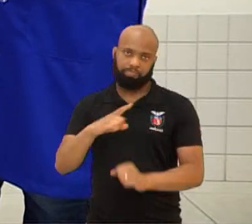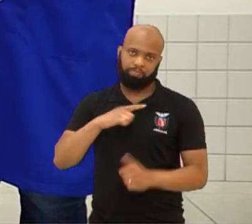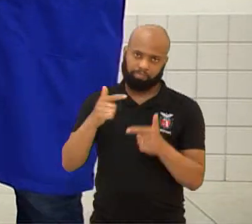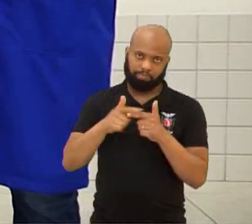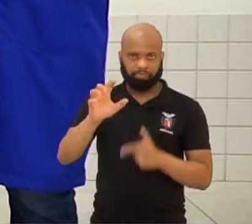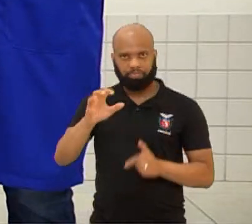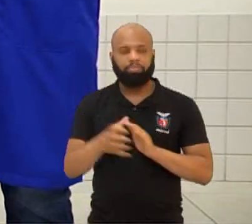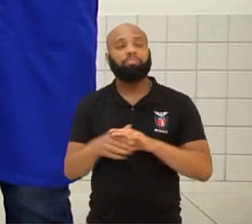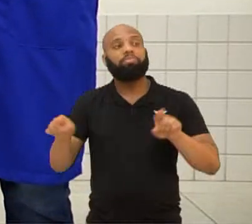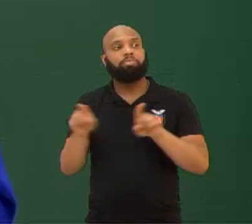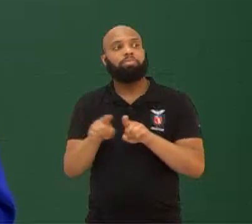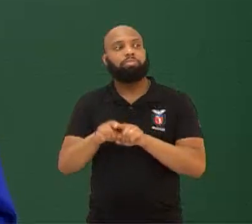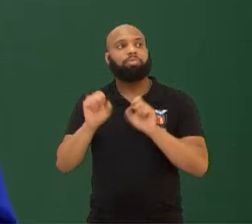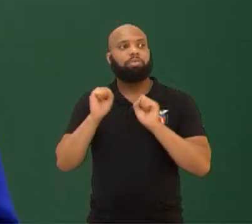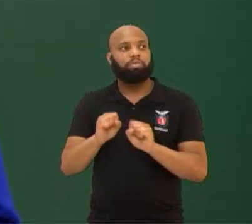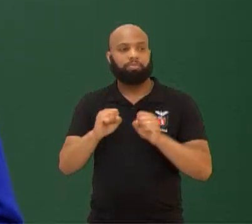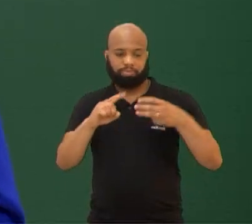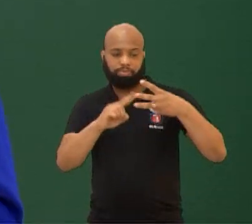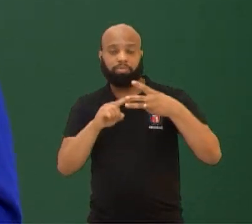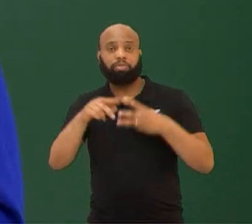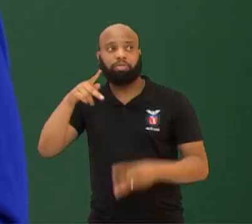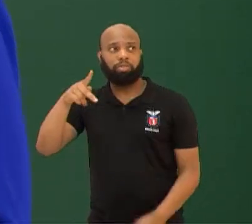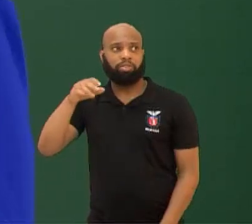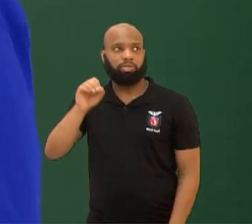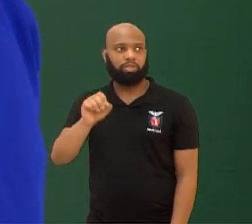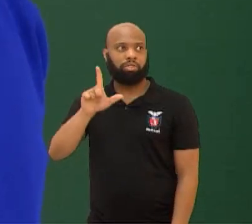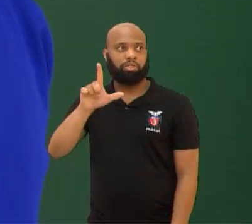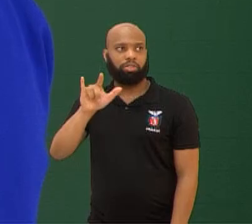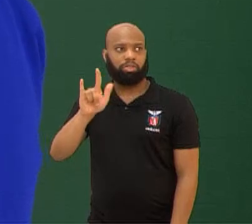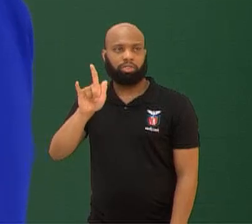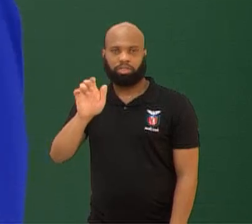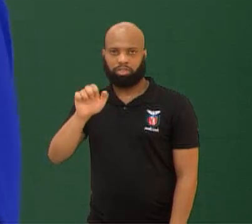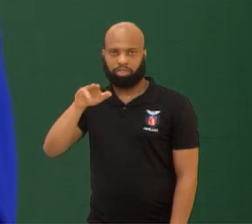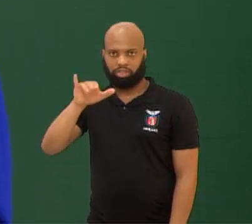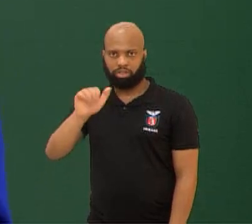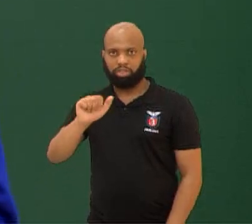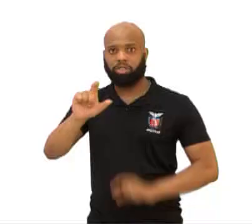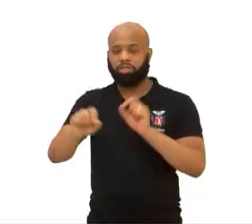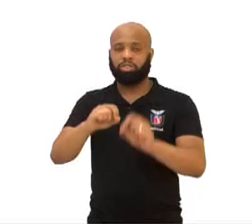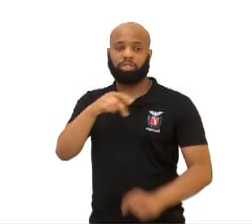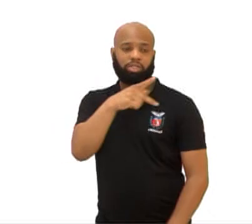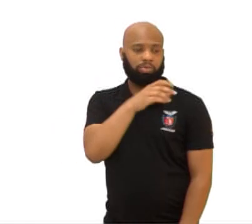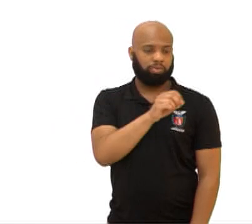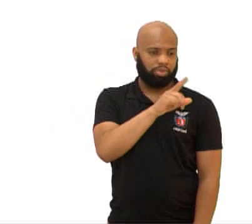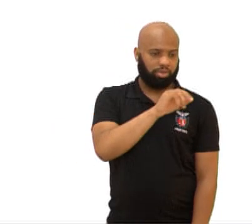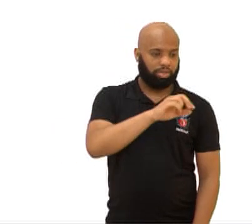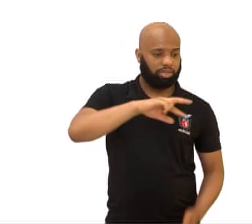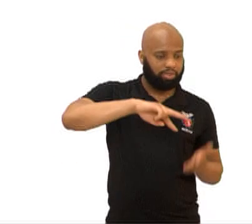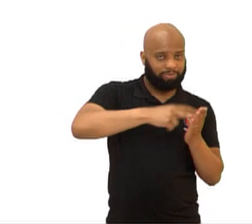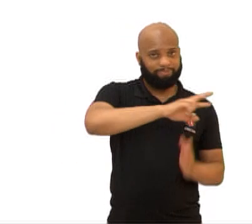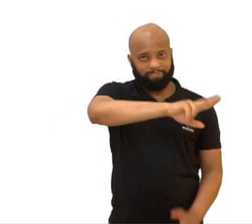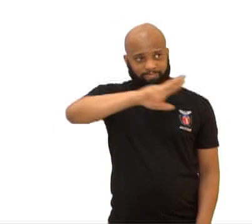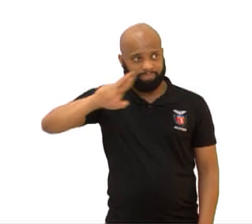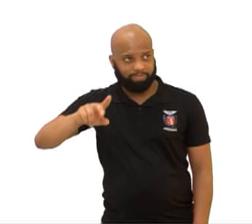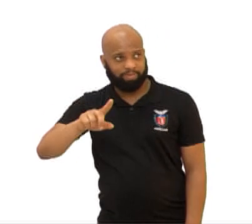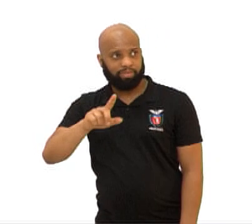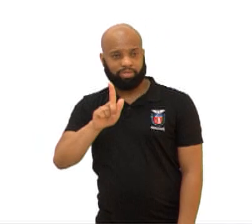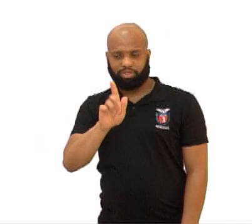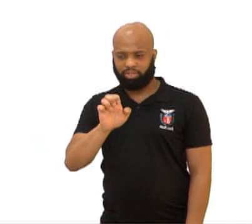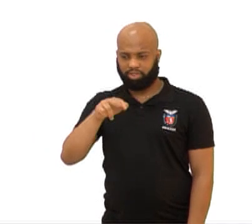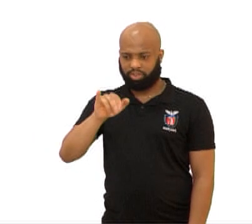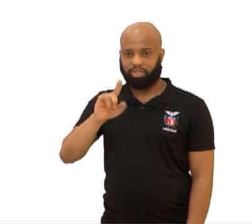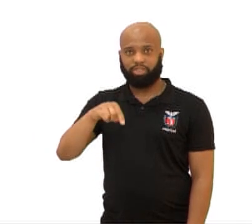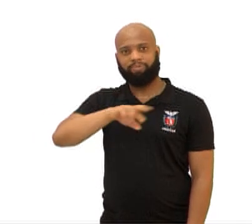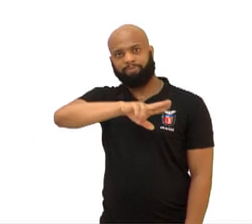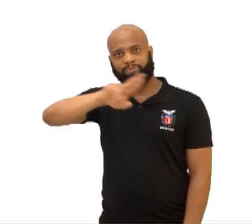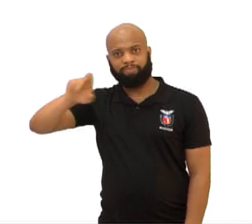ser poligênica. Professor, o que é poligênese? Olha só que nome lindo. Poli, vários genes, são vários alelos, genes envolvidos